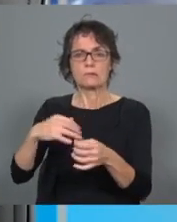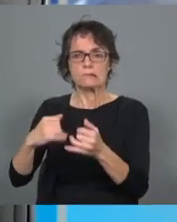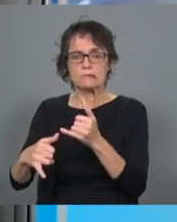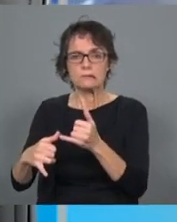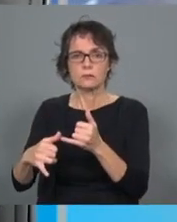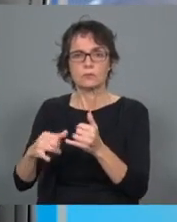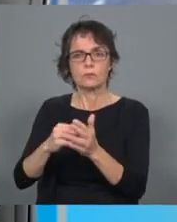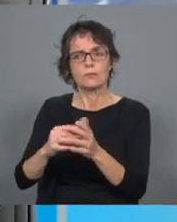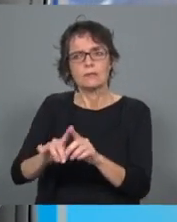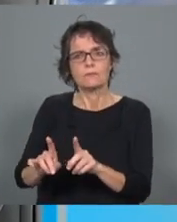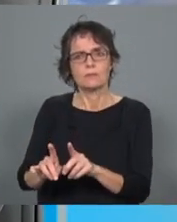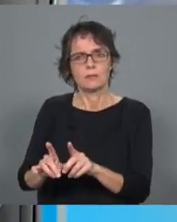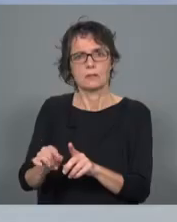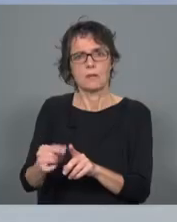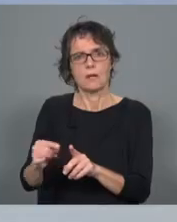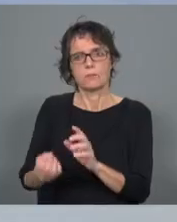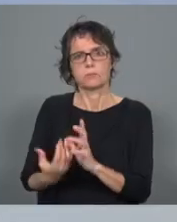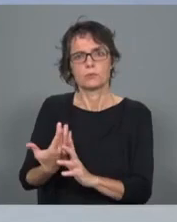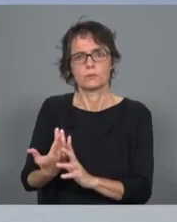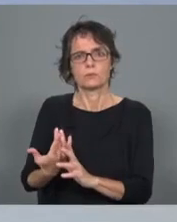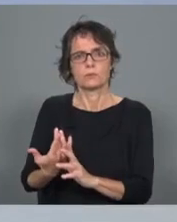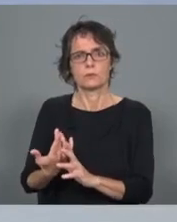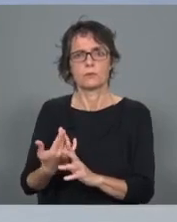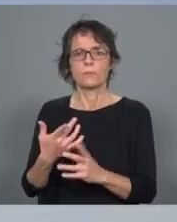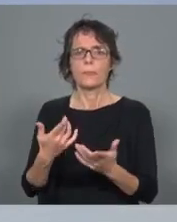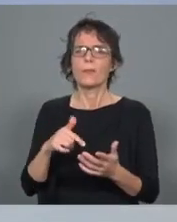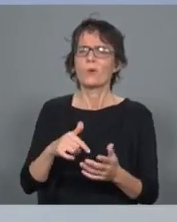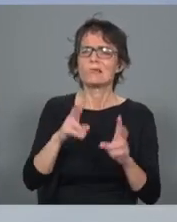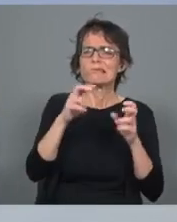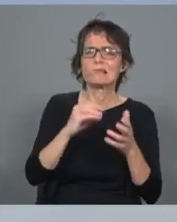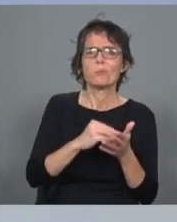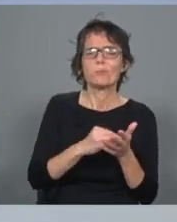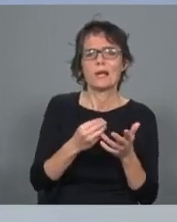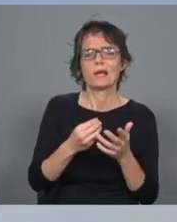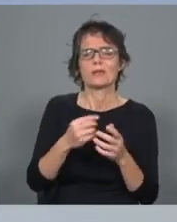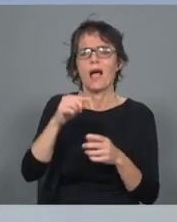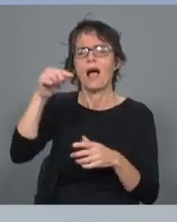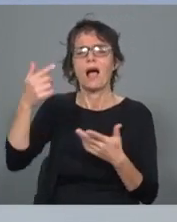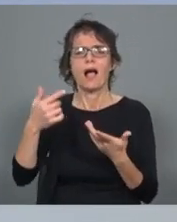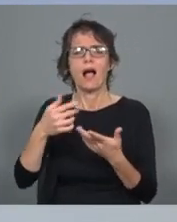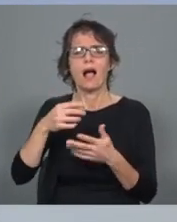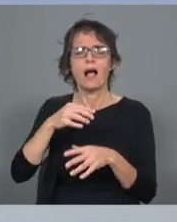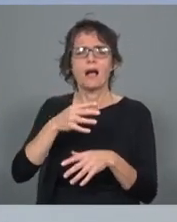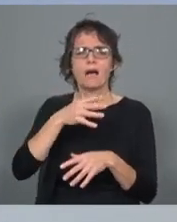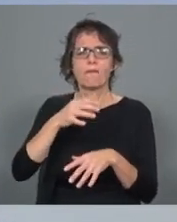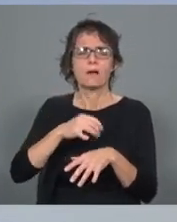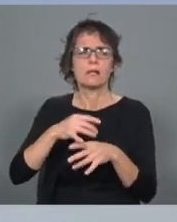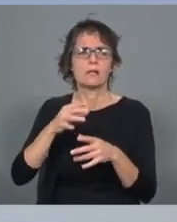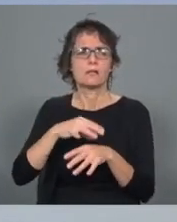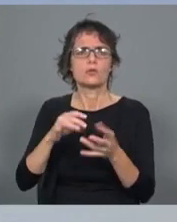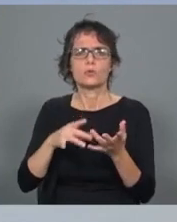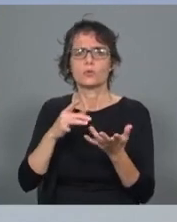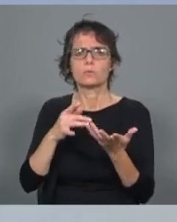diferente. A realidade da pobreza, fala-se muito dos chamados elevadores sociais, não é? Que nem